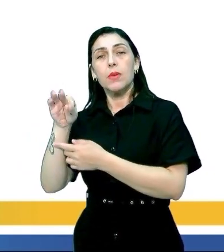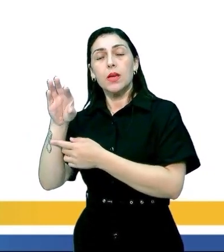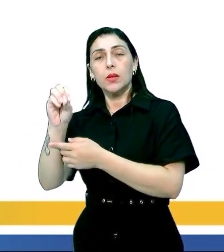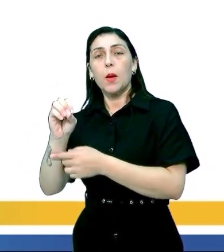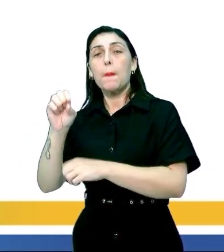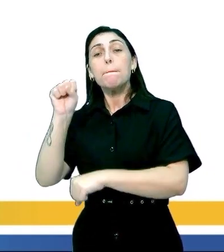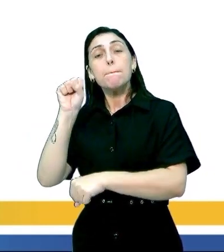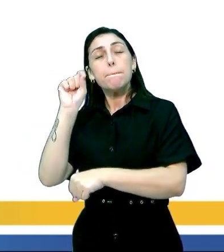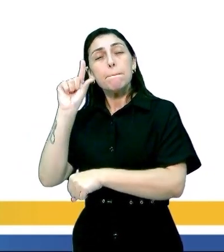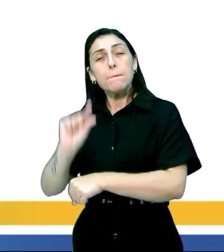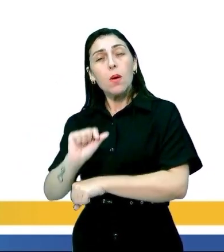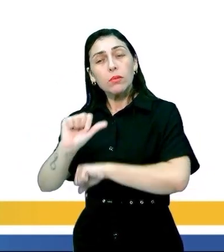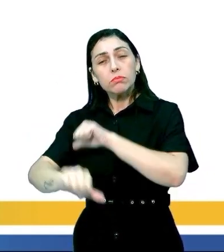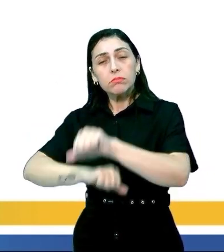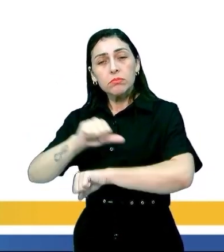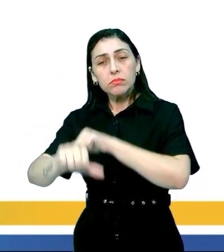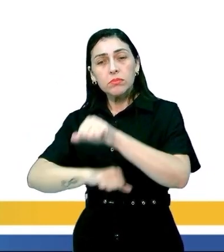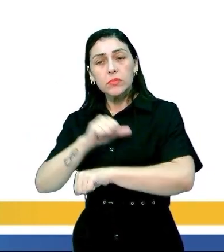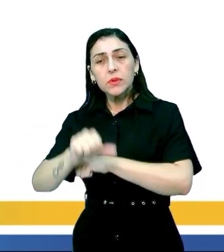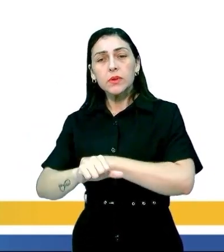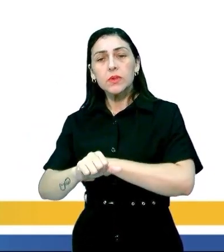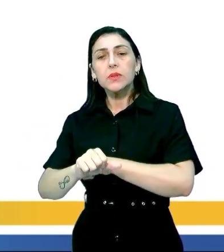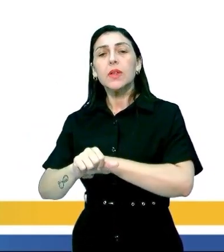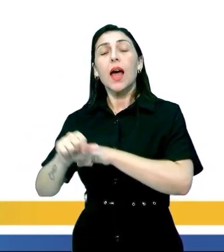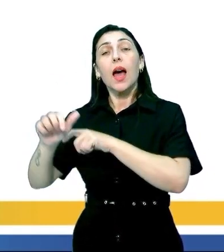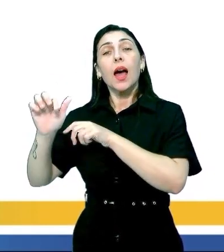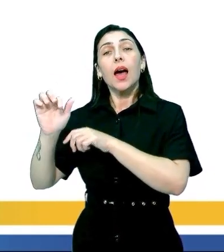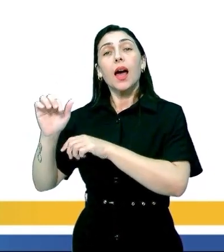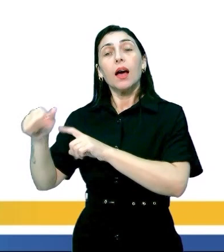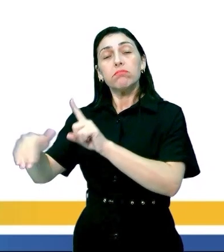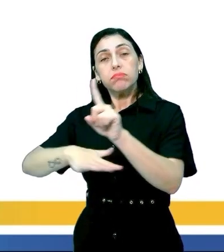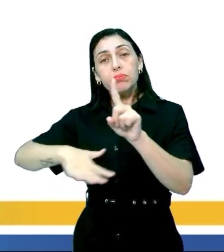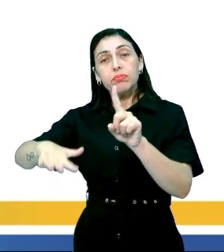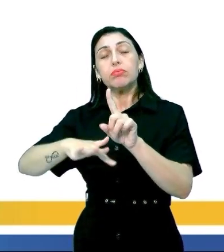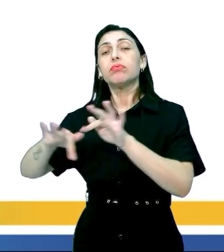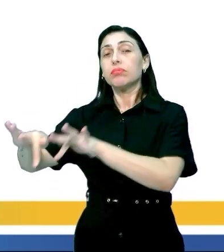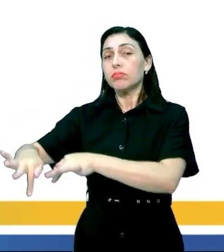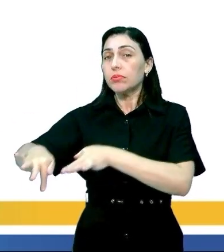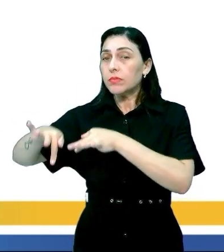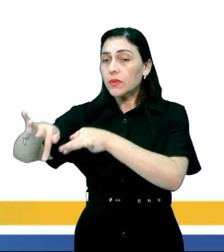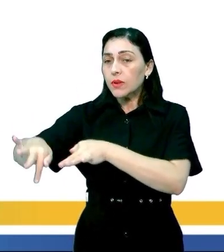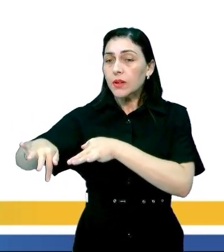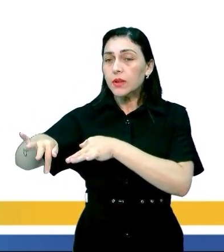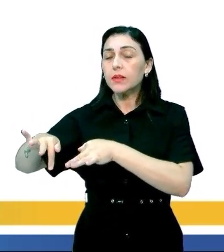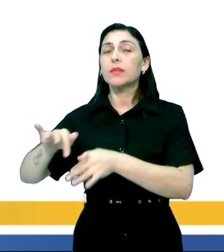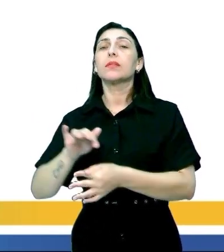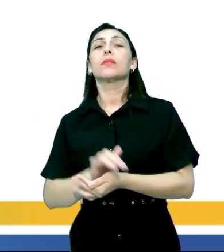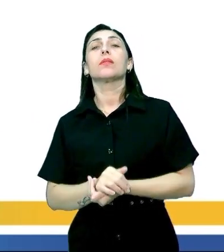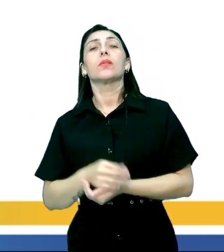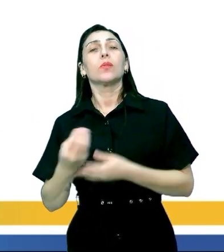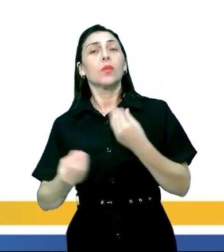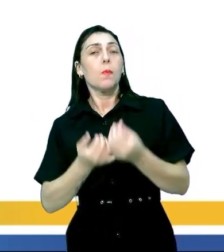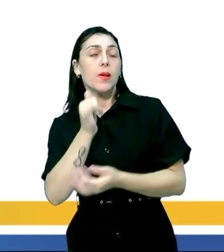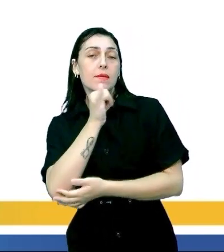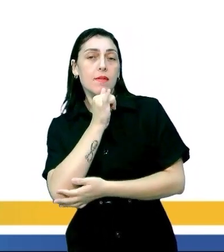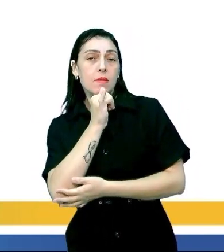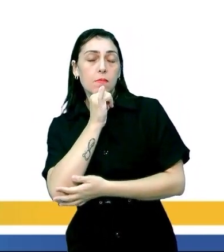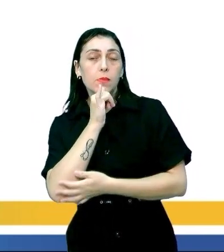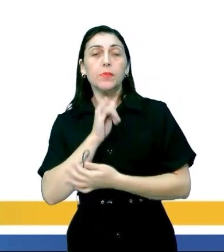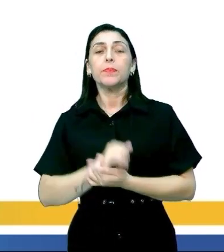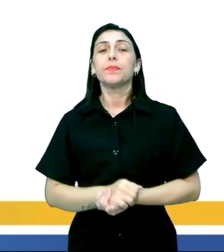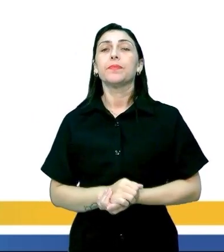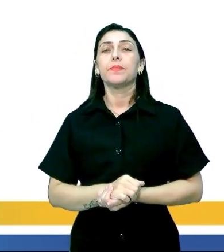pouca mobilidade. E aí está sendo ponderado a questão das sociedades feudais como exemplo,